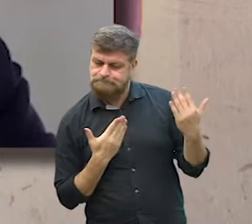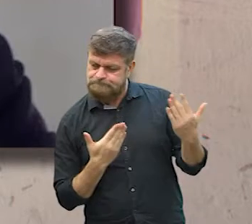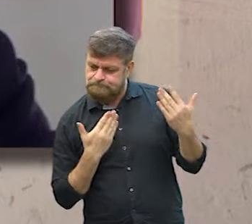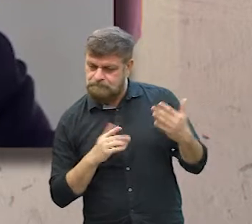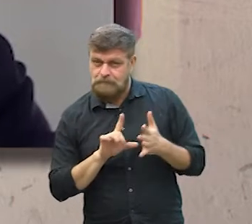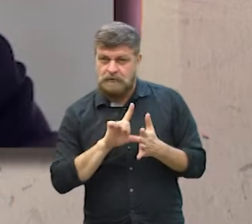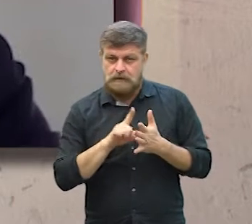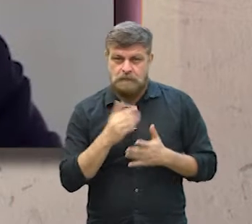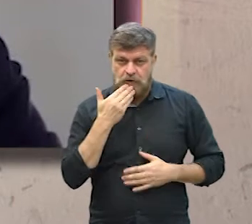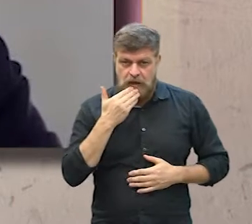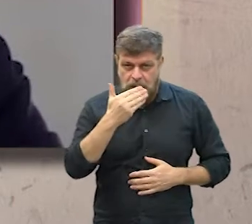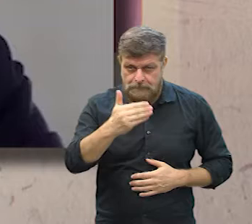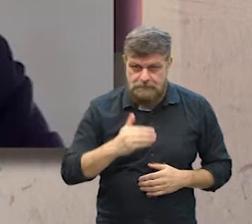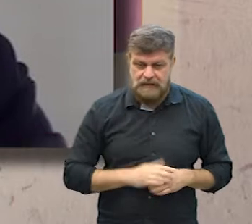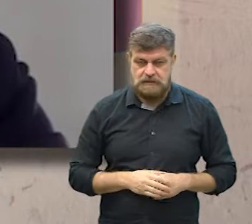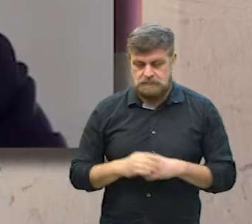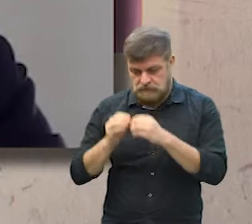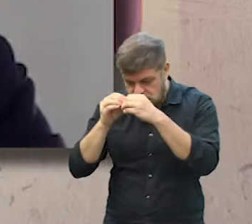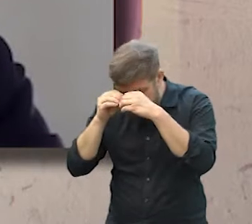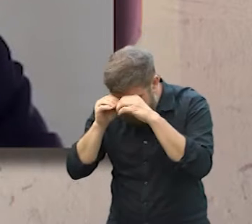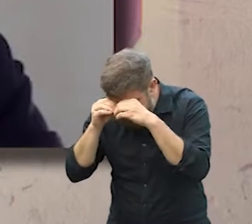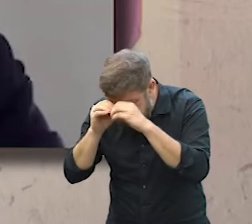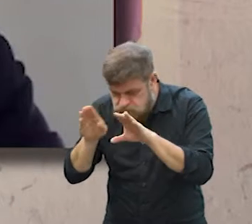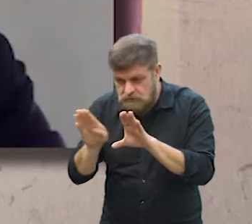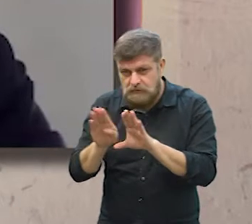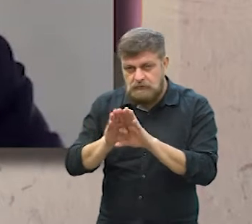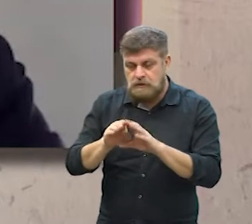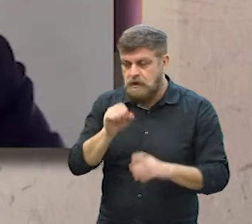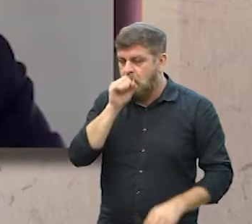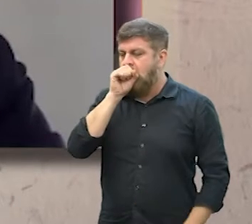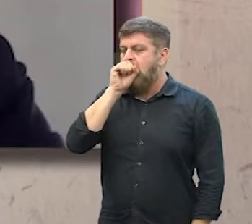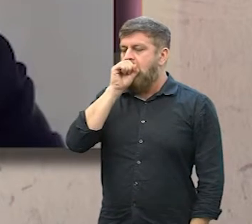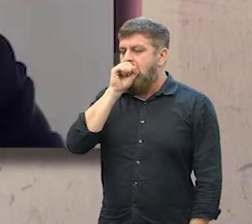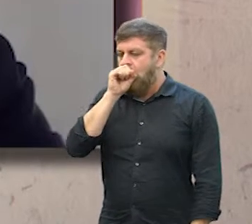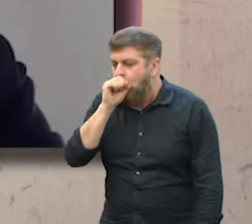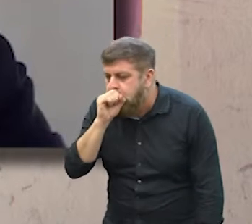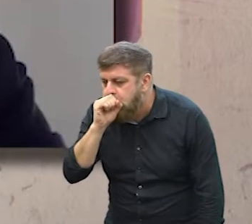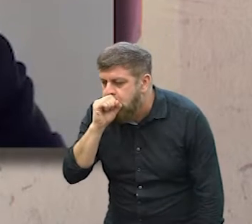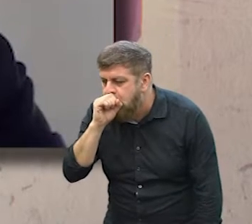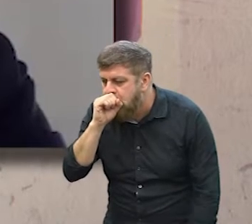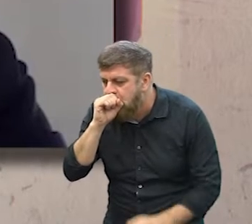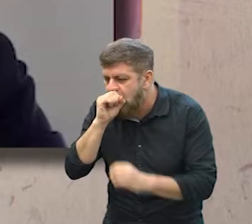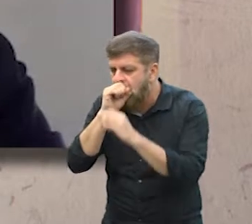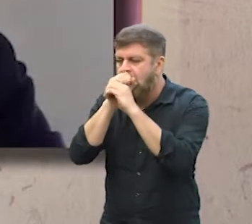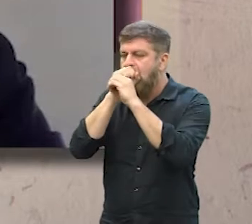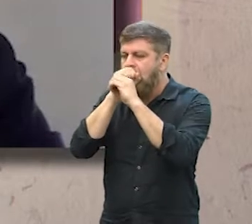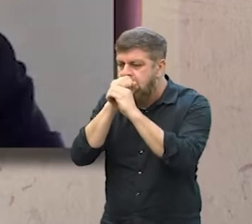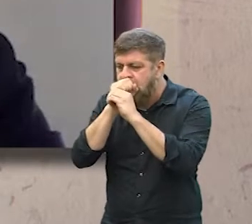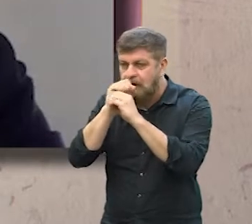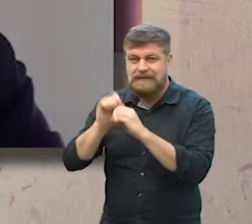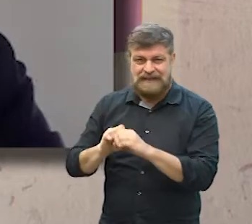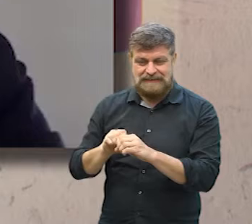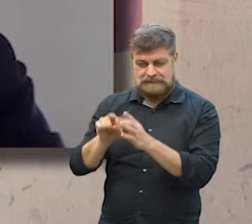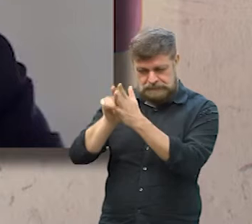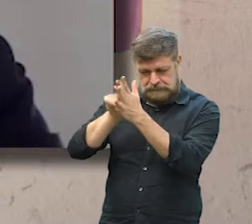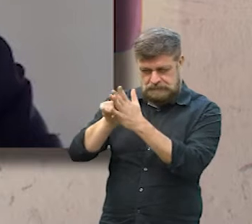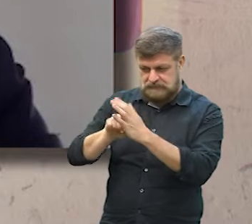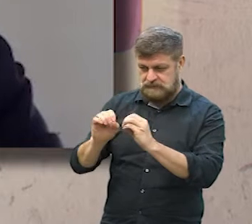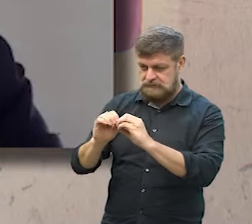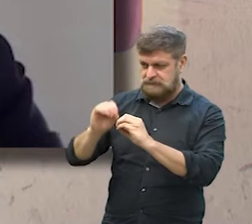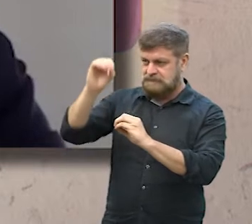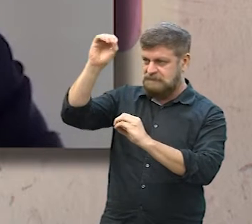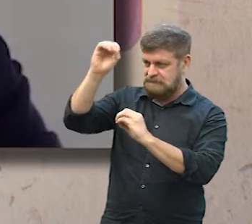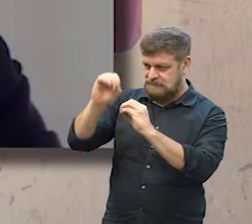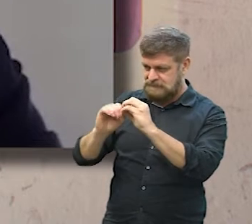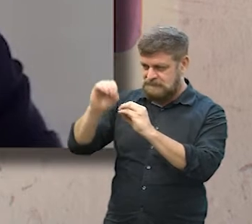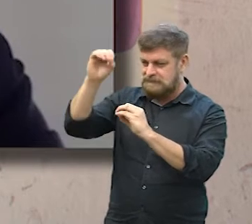a suspeita e depois pede os exames, essa espirometria, esse teste de função pulmonar que vai confirmar. Agora, muito asmático, durante a primeira crise,